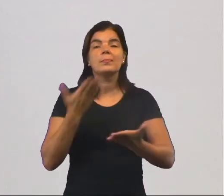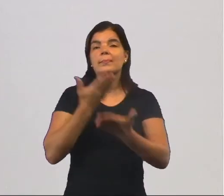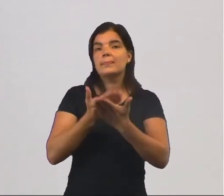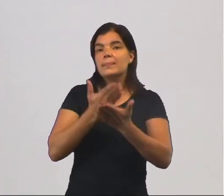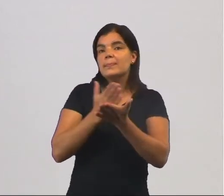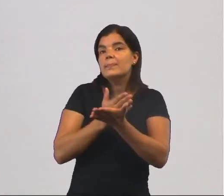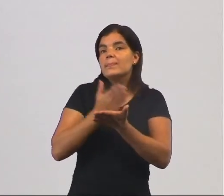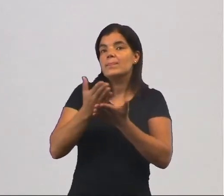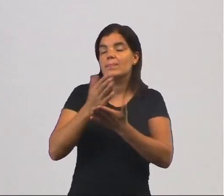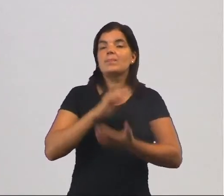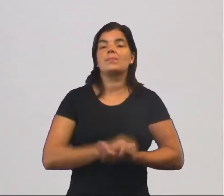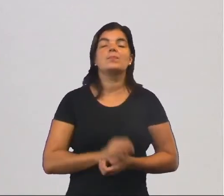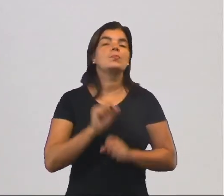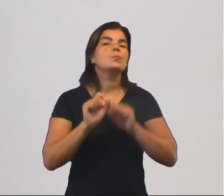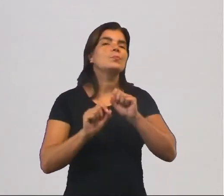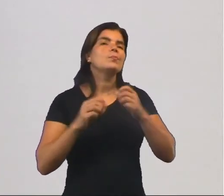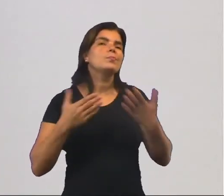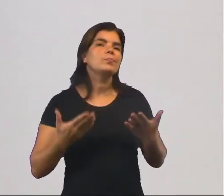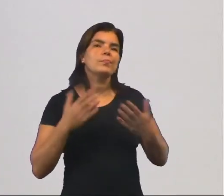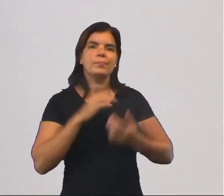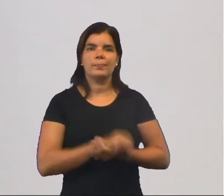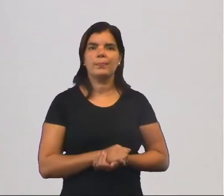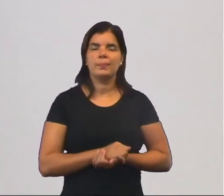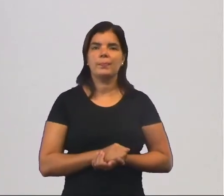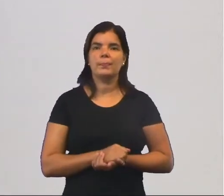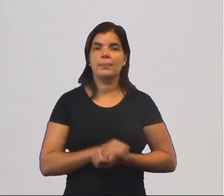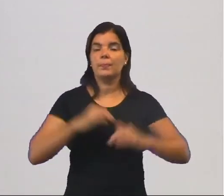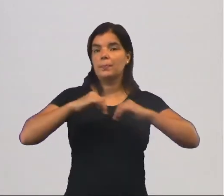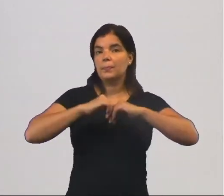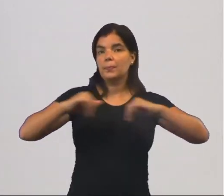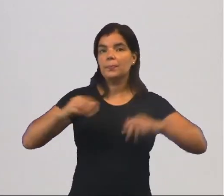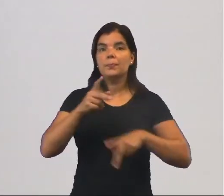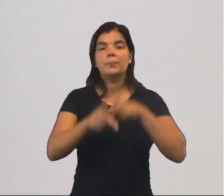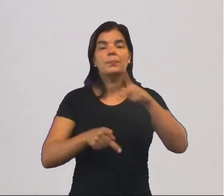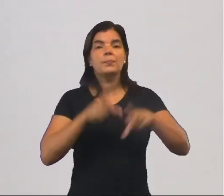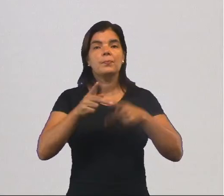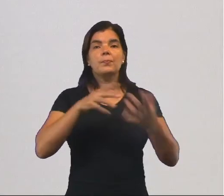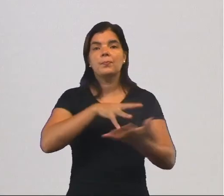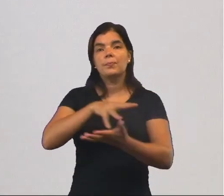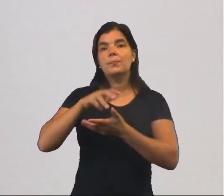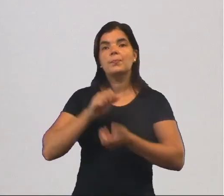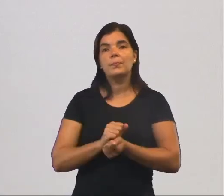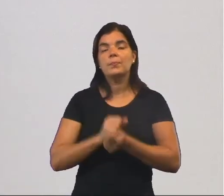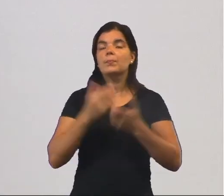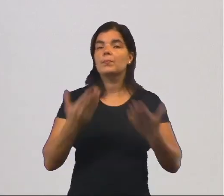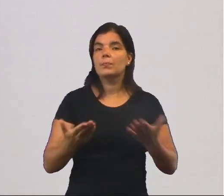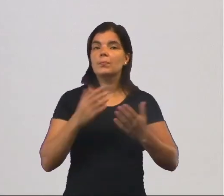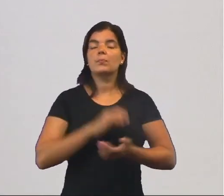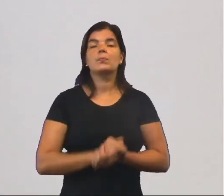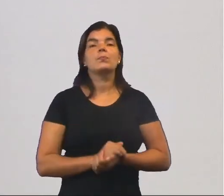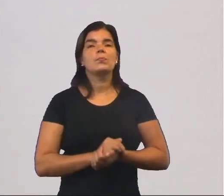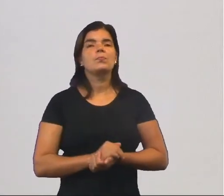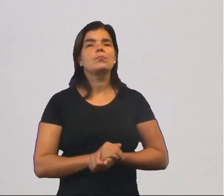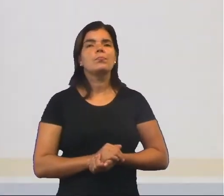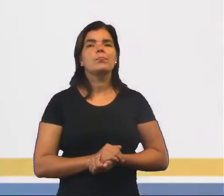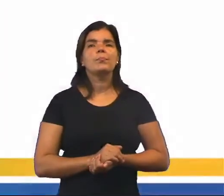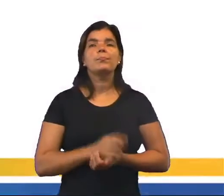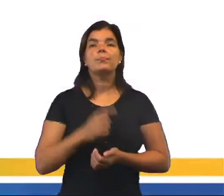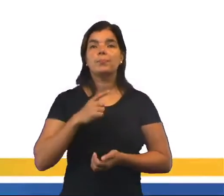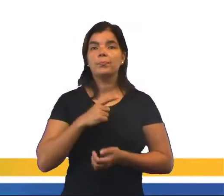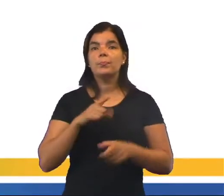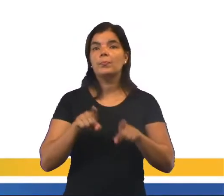aula, a questão da divisão dos polos do mundo, né? Então, também tivemos